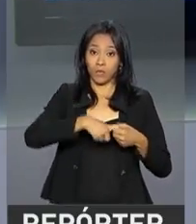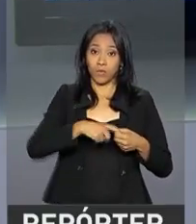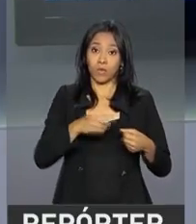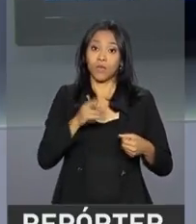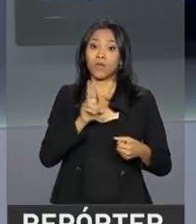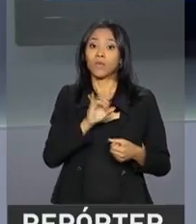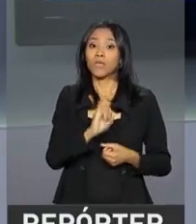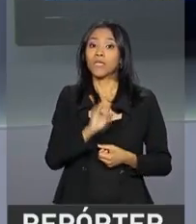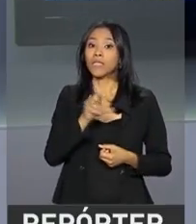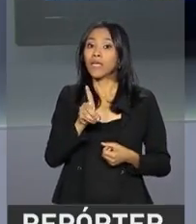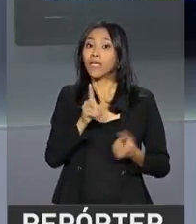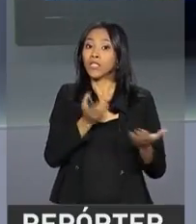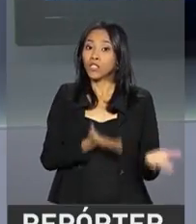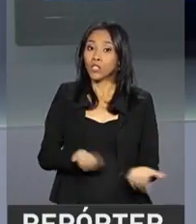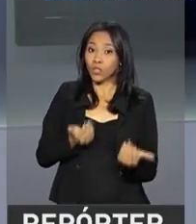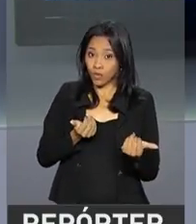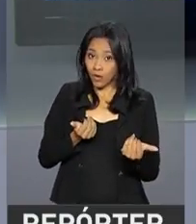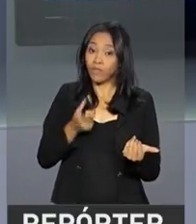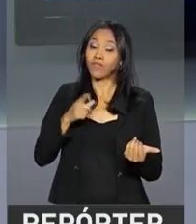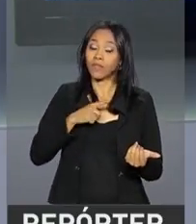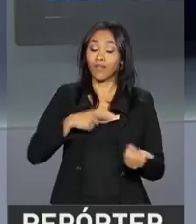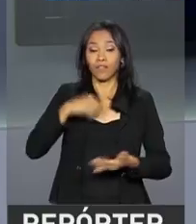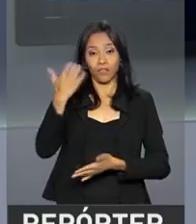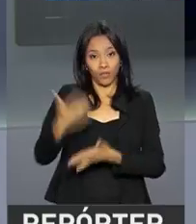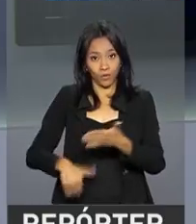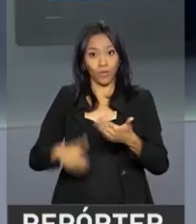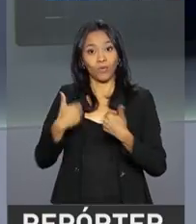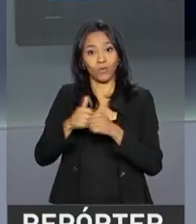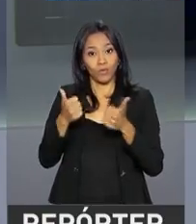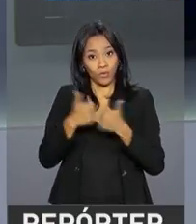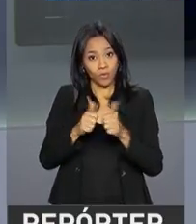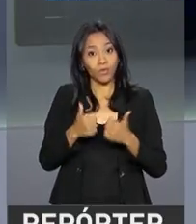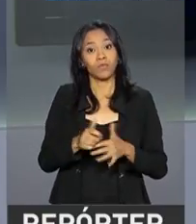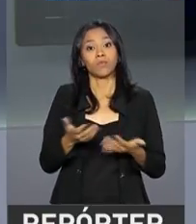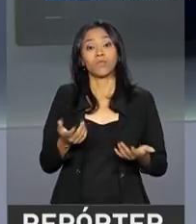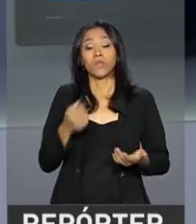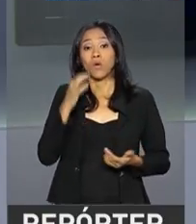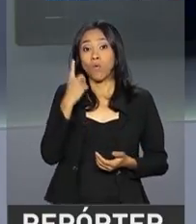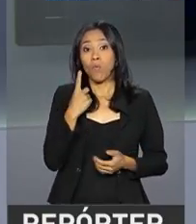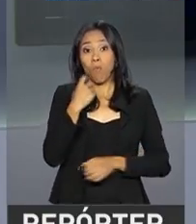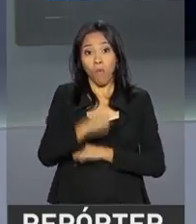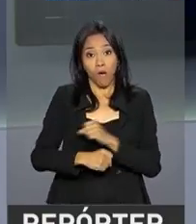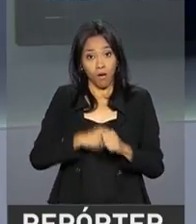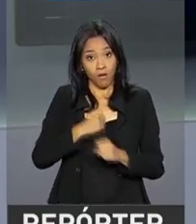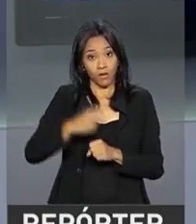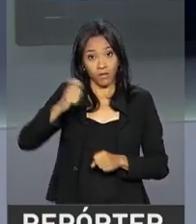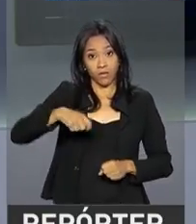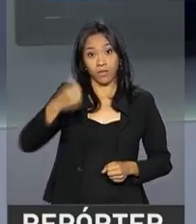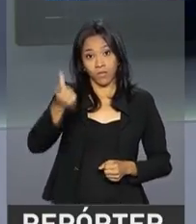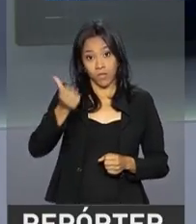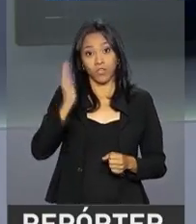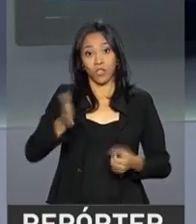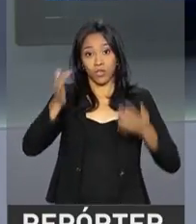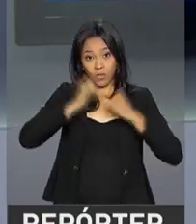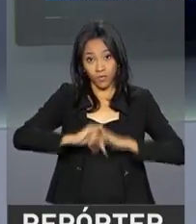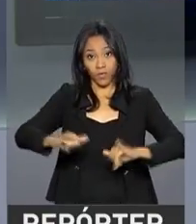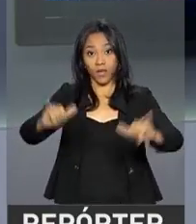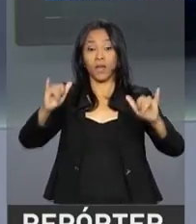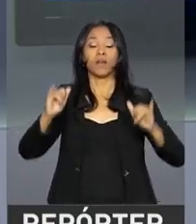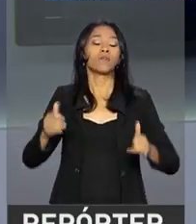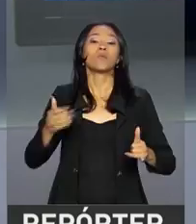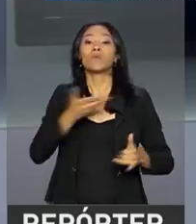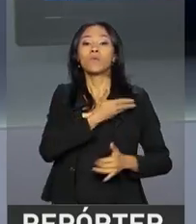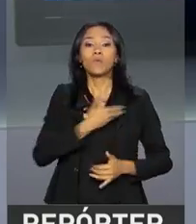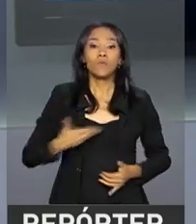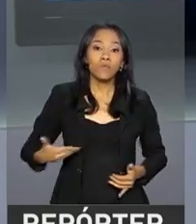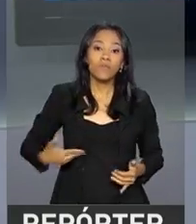em eventos e passagens de ônibus interestaduais depois de um ano e meio de lançamento o programa do governo federal já atende mais de